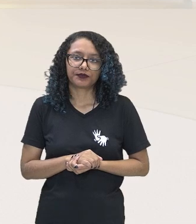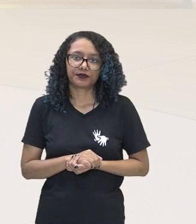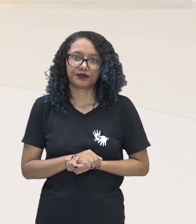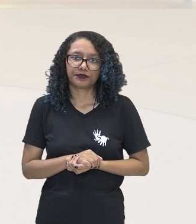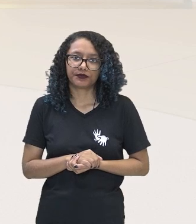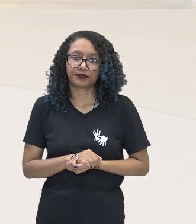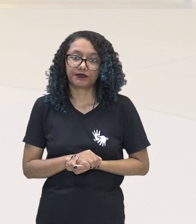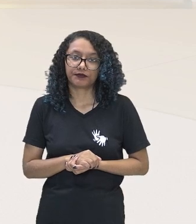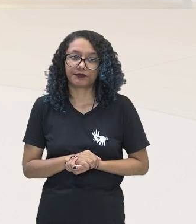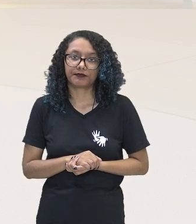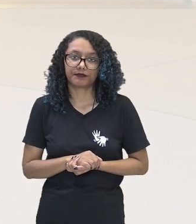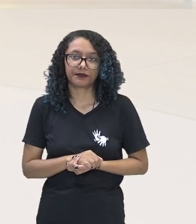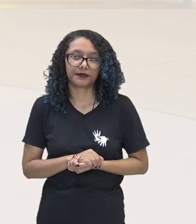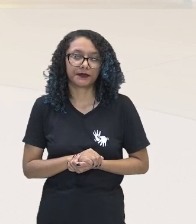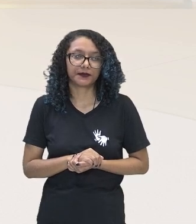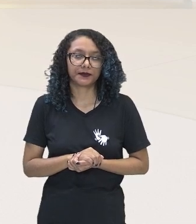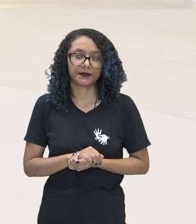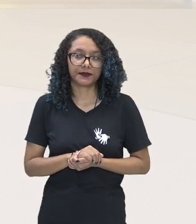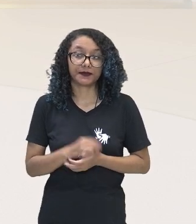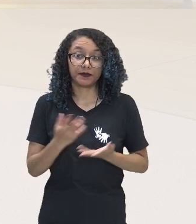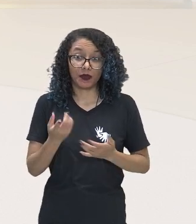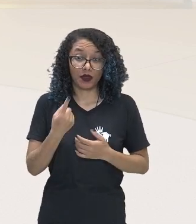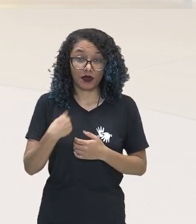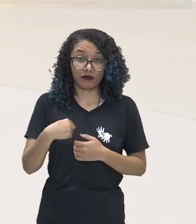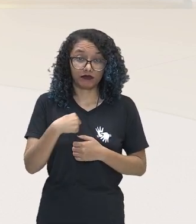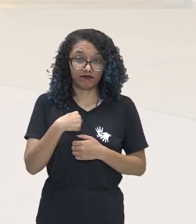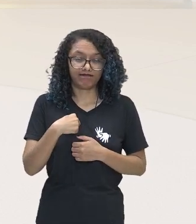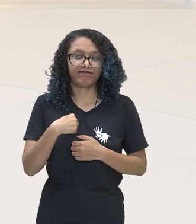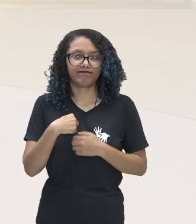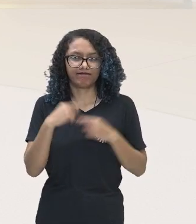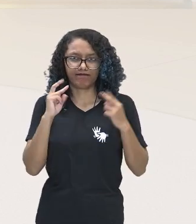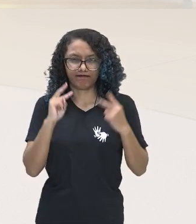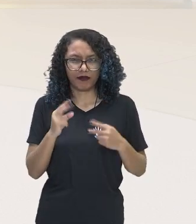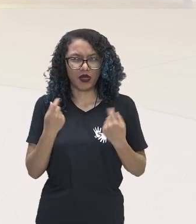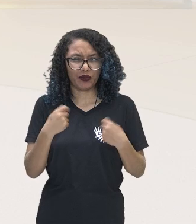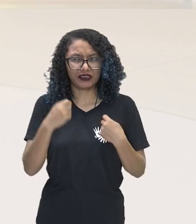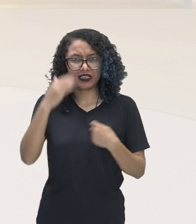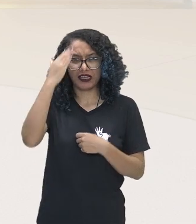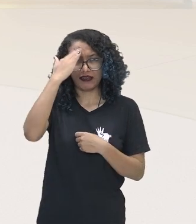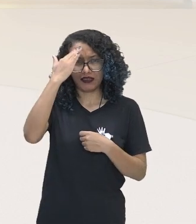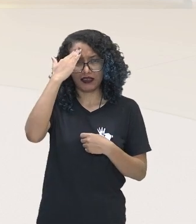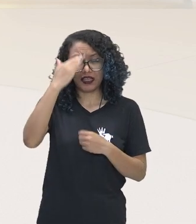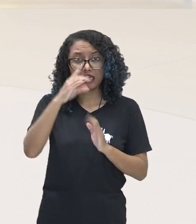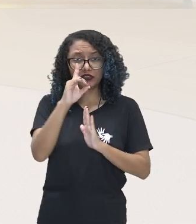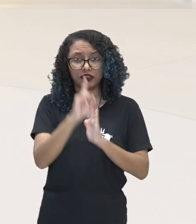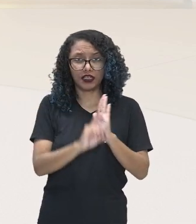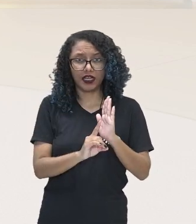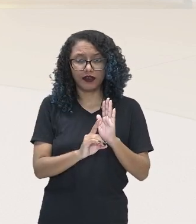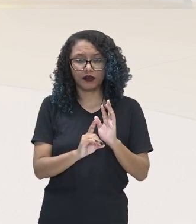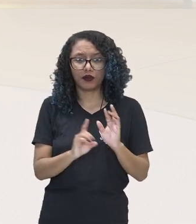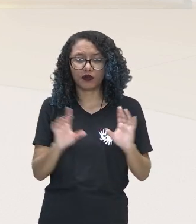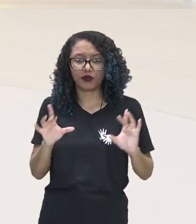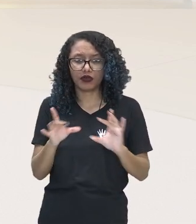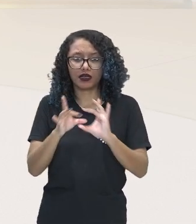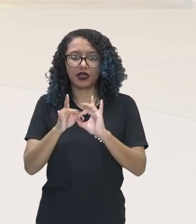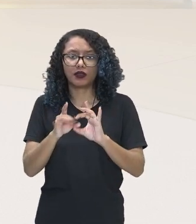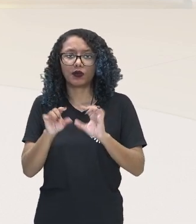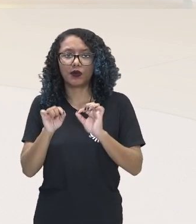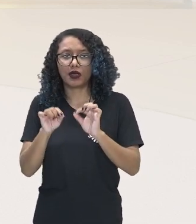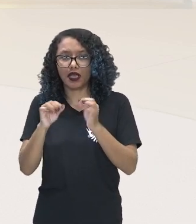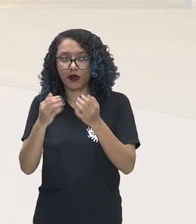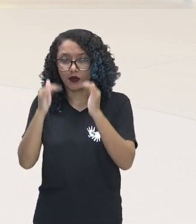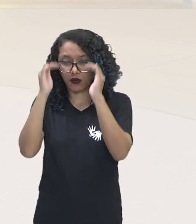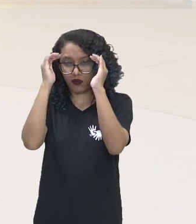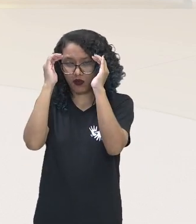nós, seres humanos, temos que entender isso, né, o direito, ele está ligado com a dignidade da pessoa